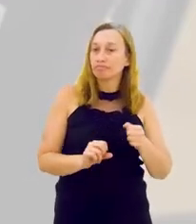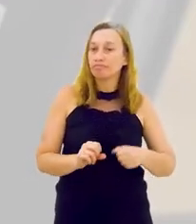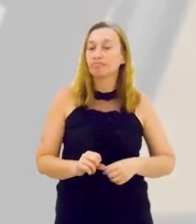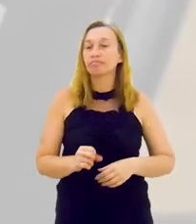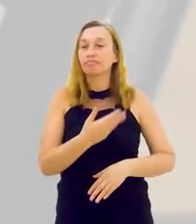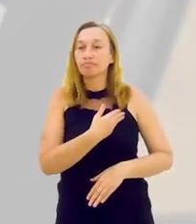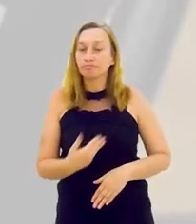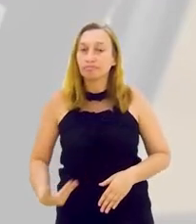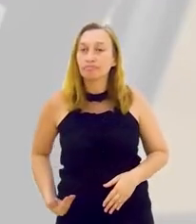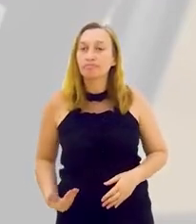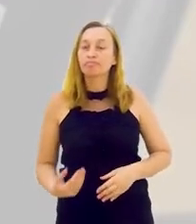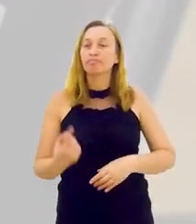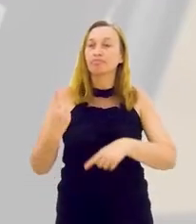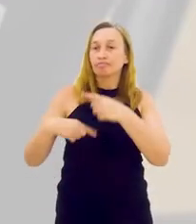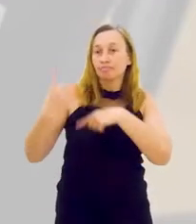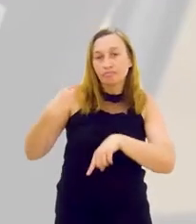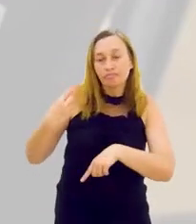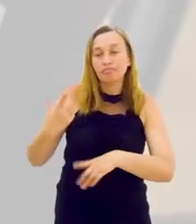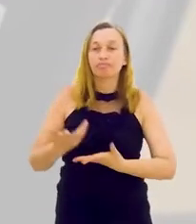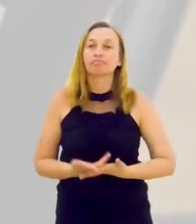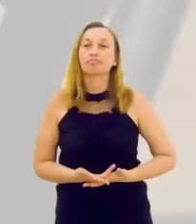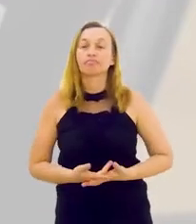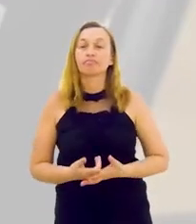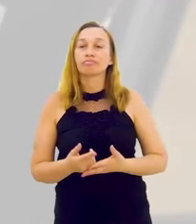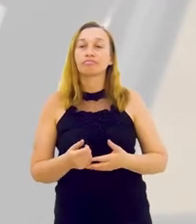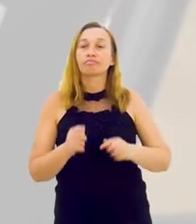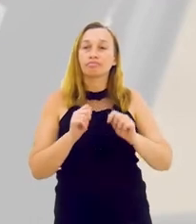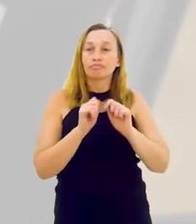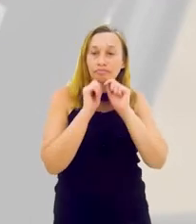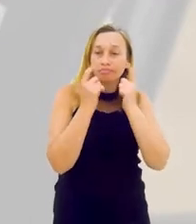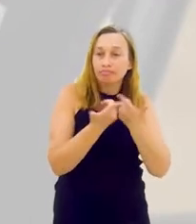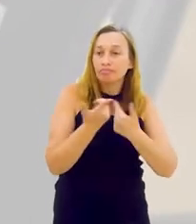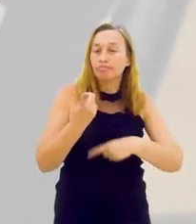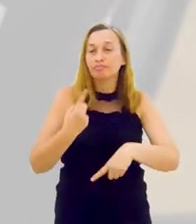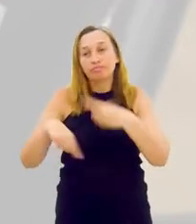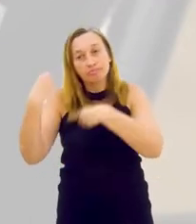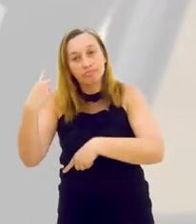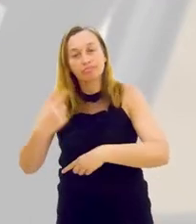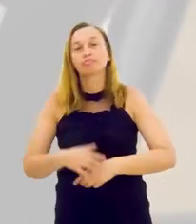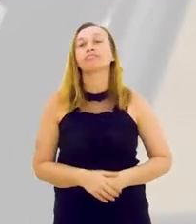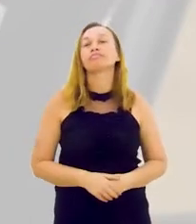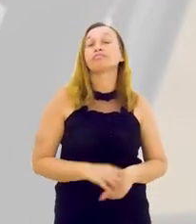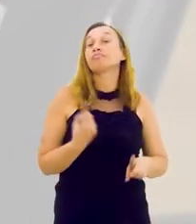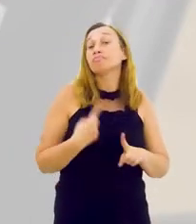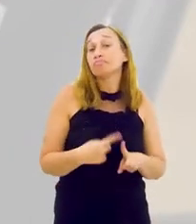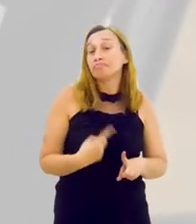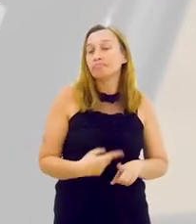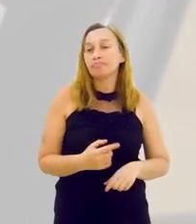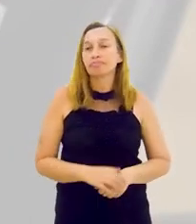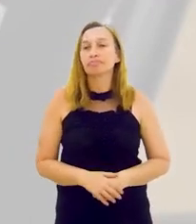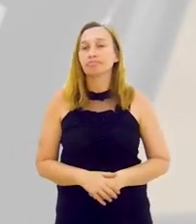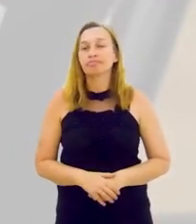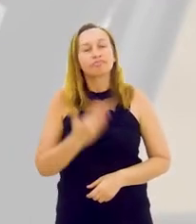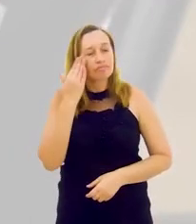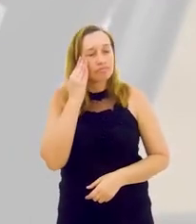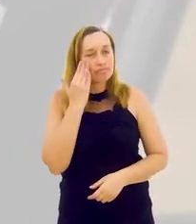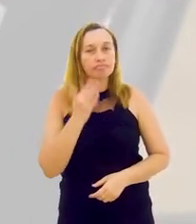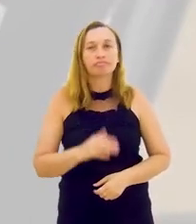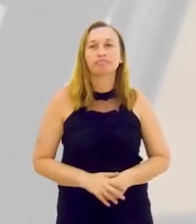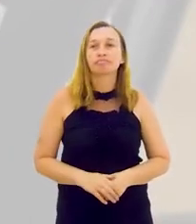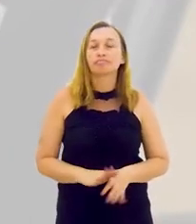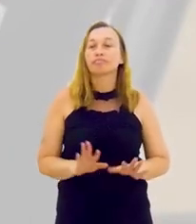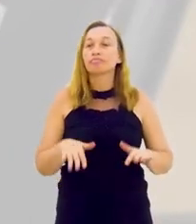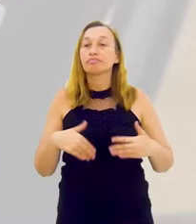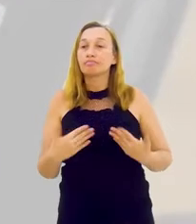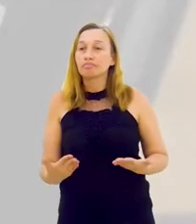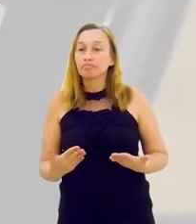com que o governo seja bem-sucedido, vai fazer com que o legislativo seja bem-sucedido. Por quê? Se você entender qual é a